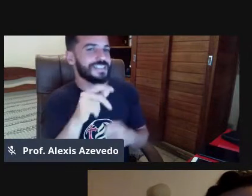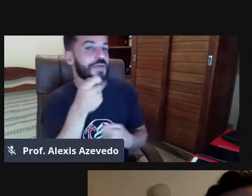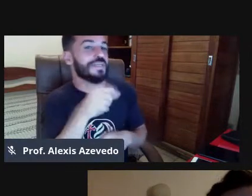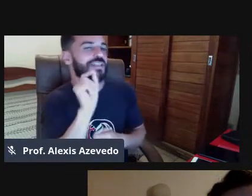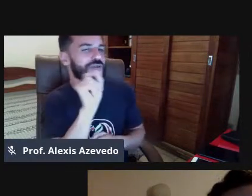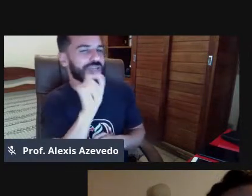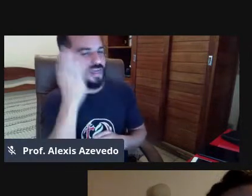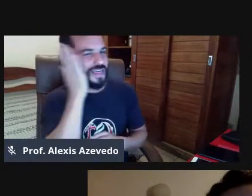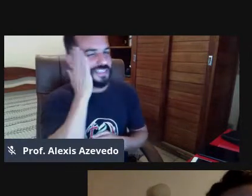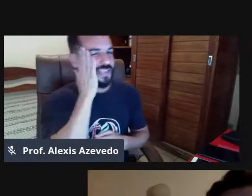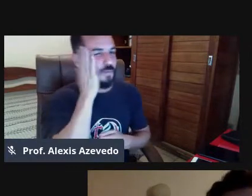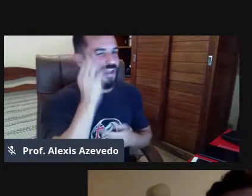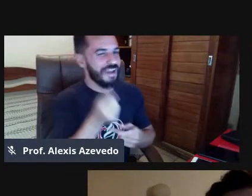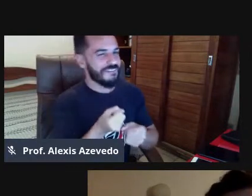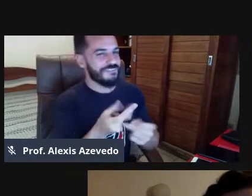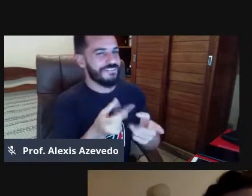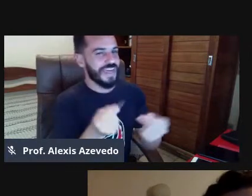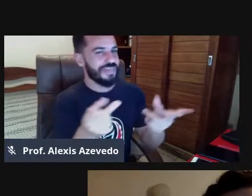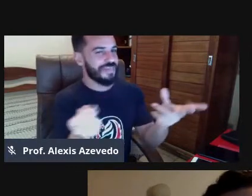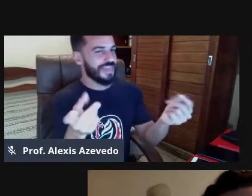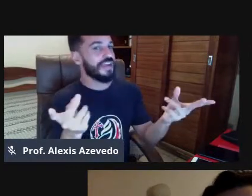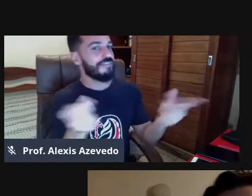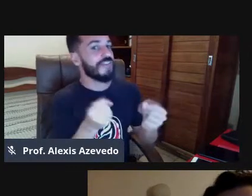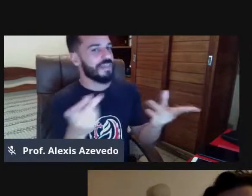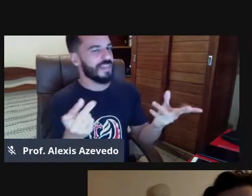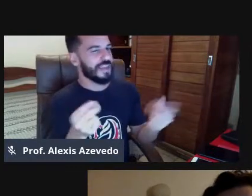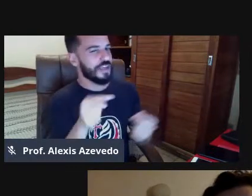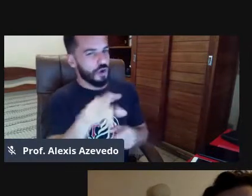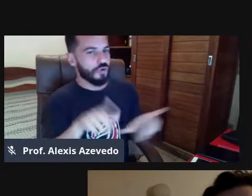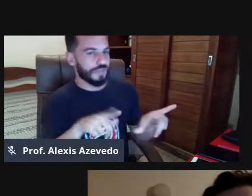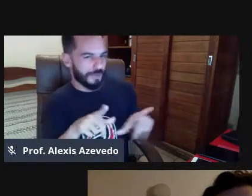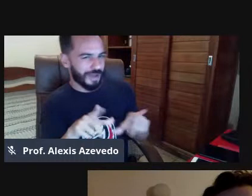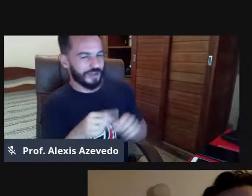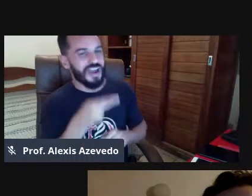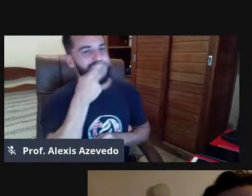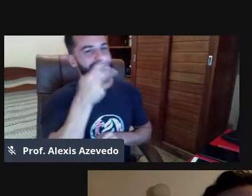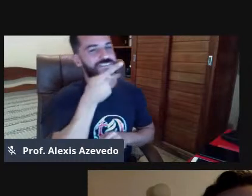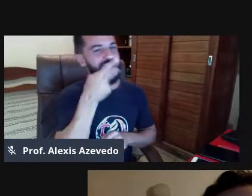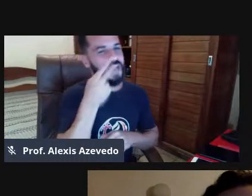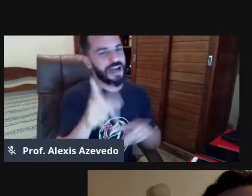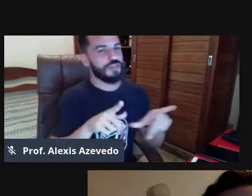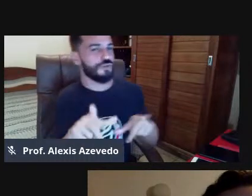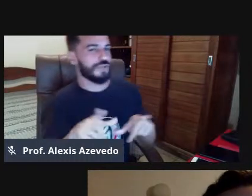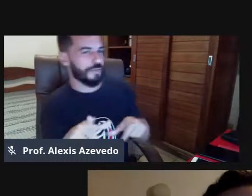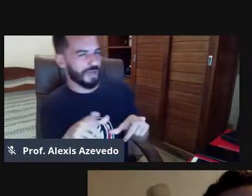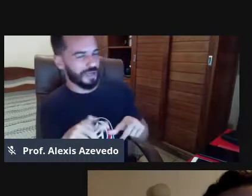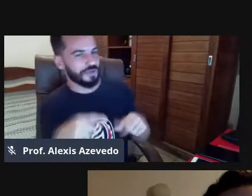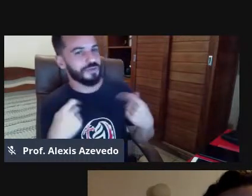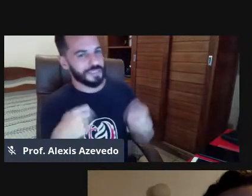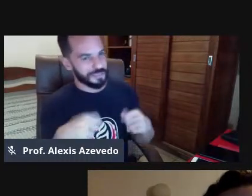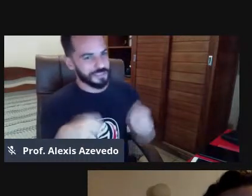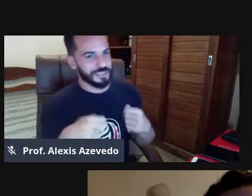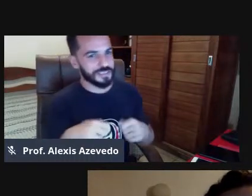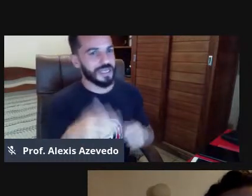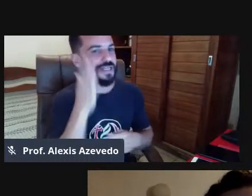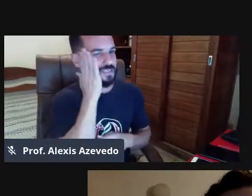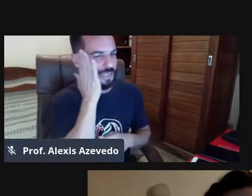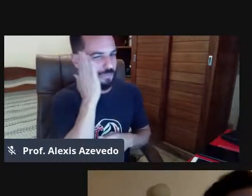o trabalho dele e falar do próprio trabalho, né? Então, é uma outra situação que a